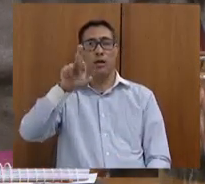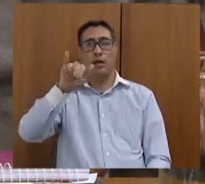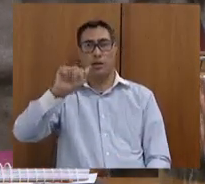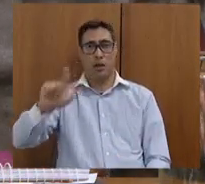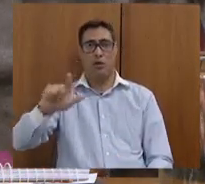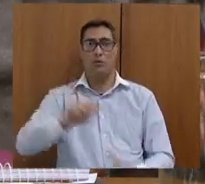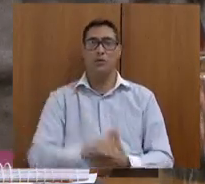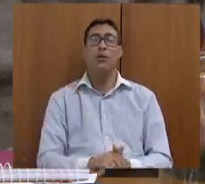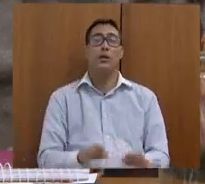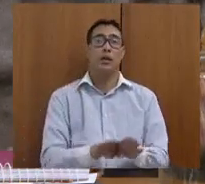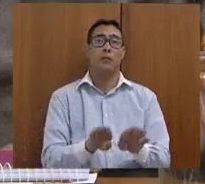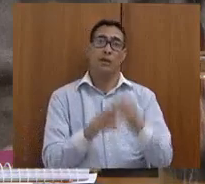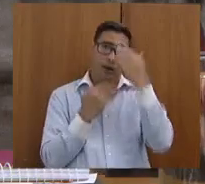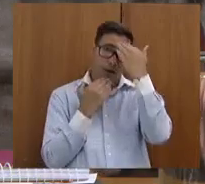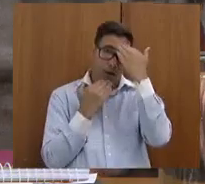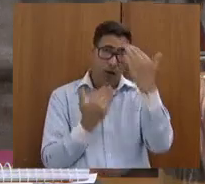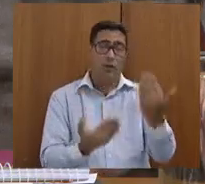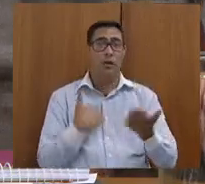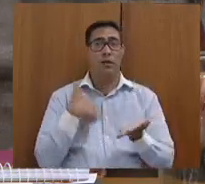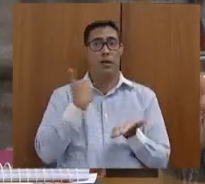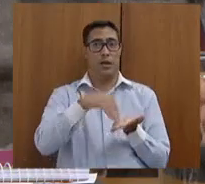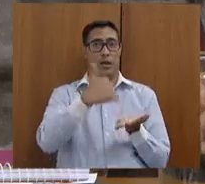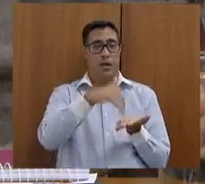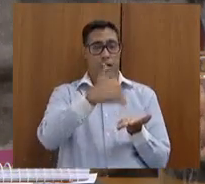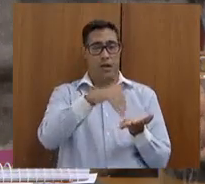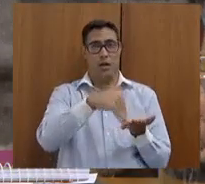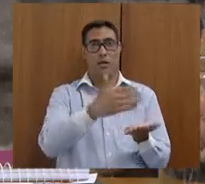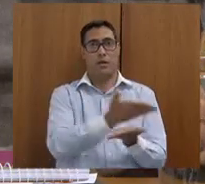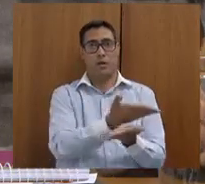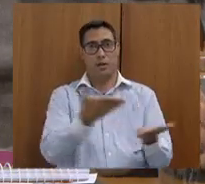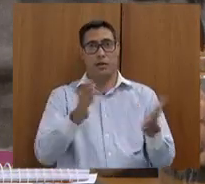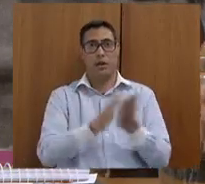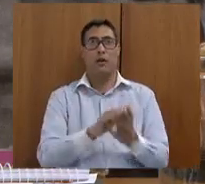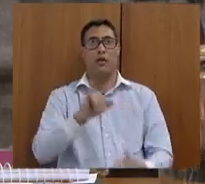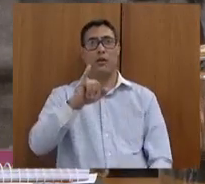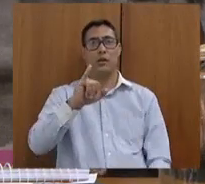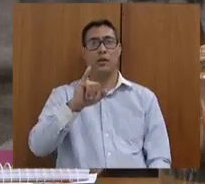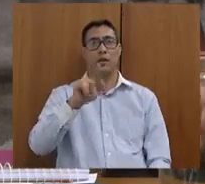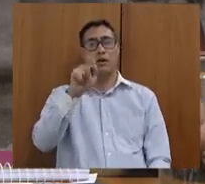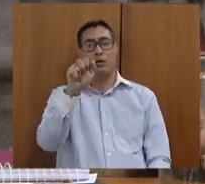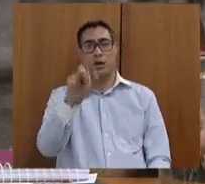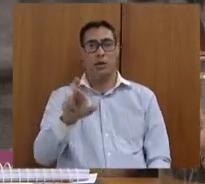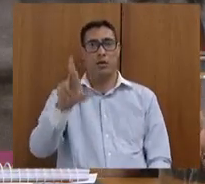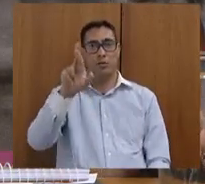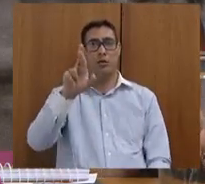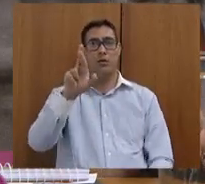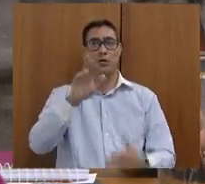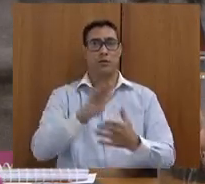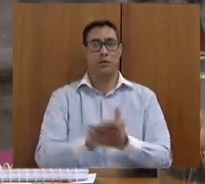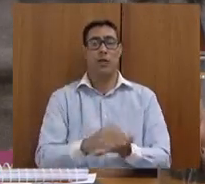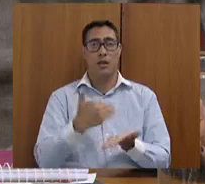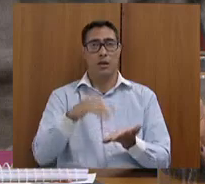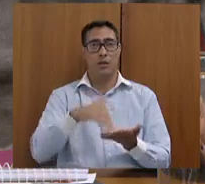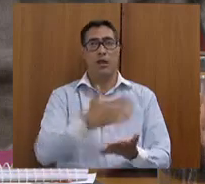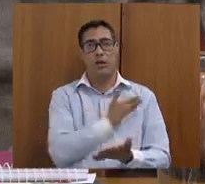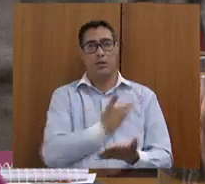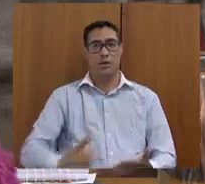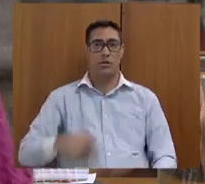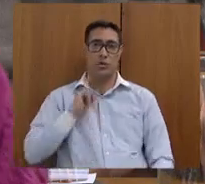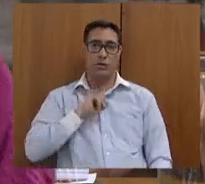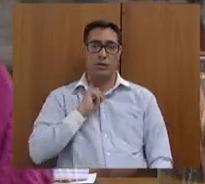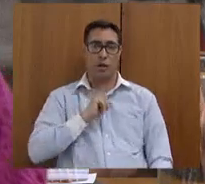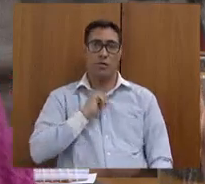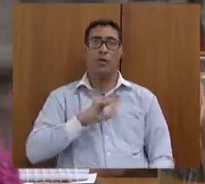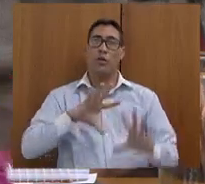mais uma vez Então a presença do secretário Igor de Alvarenga Oliveira secretário do Estado da Educação e